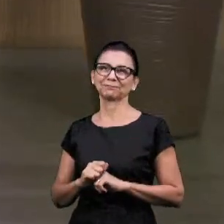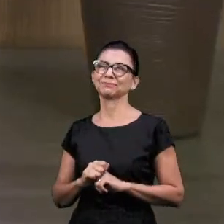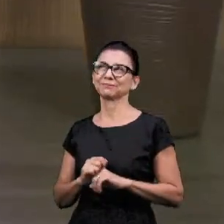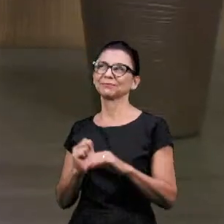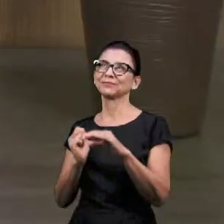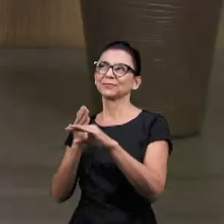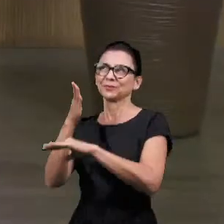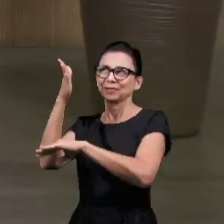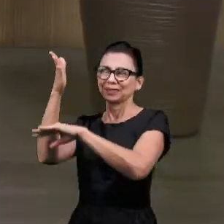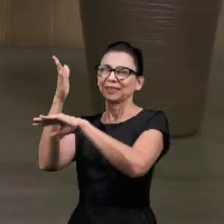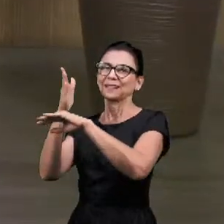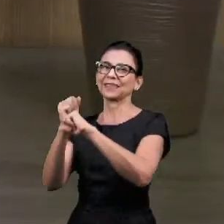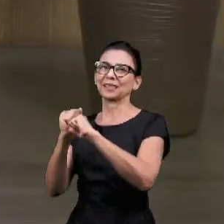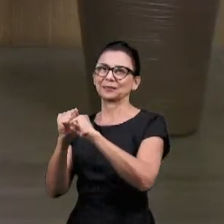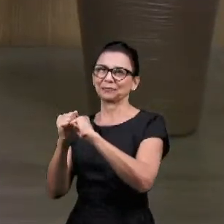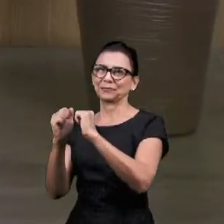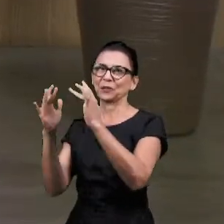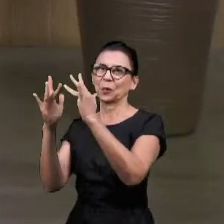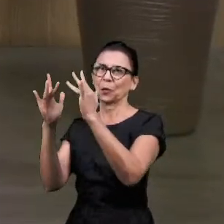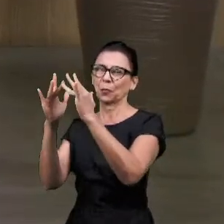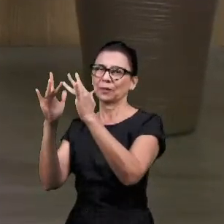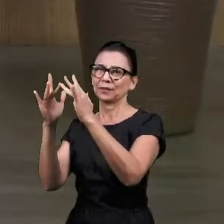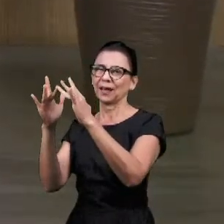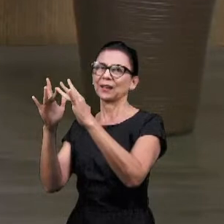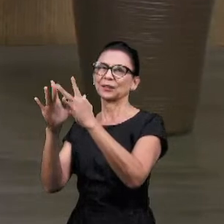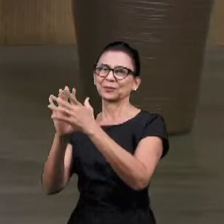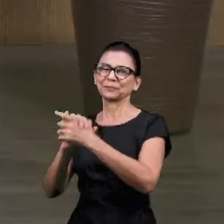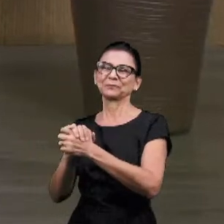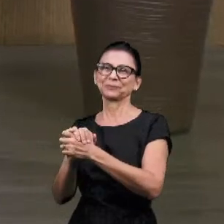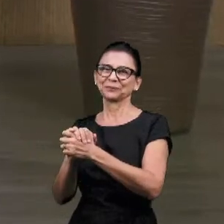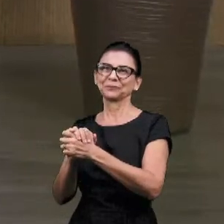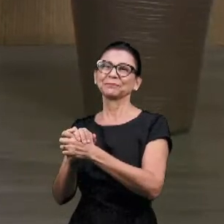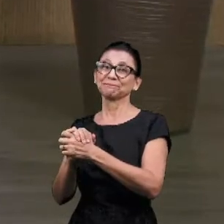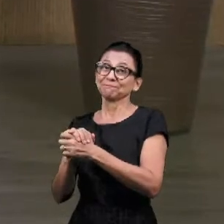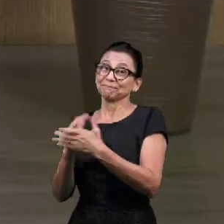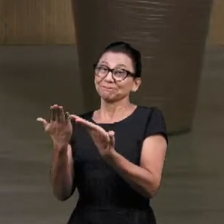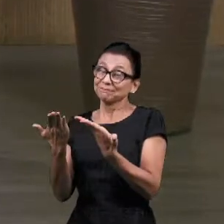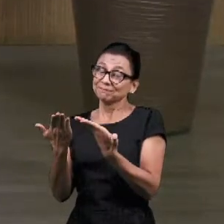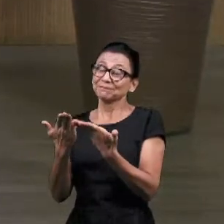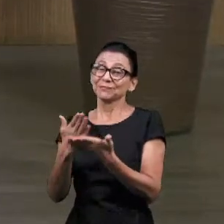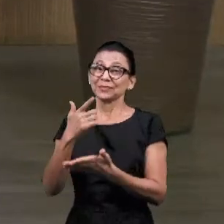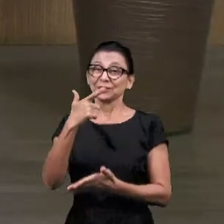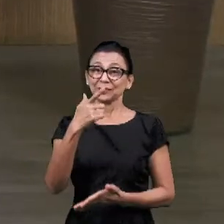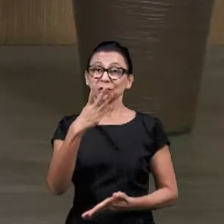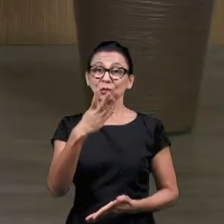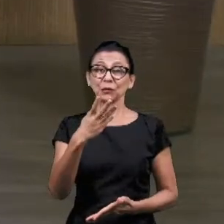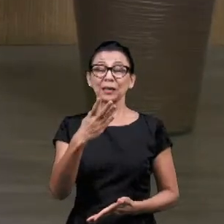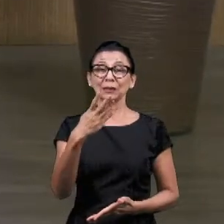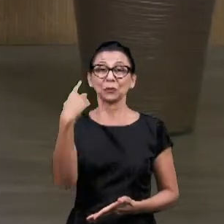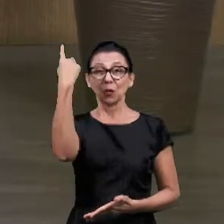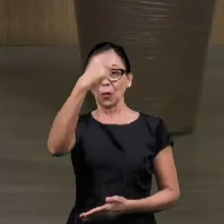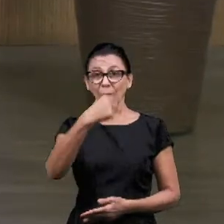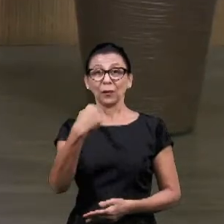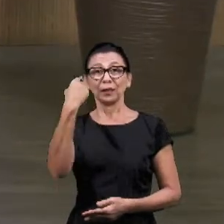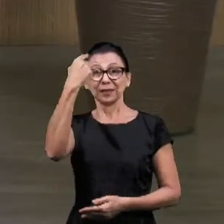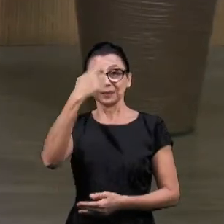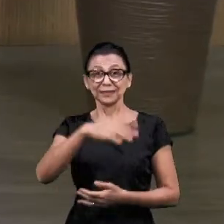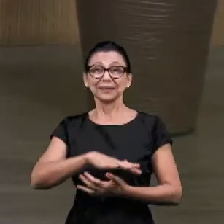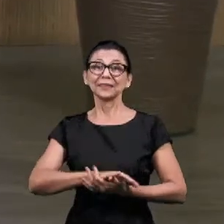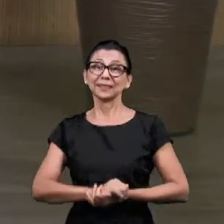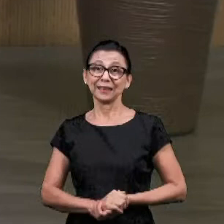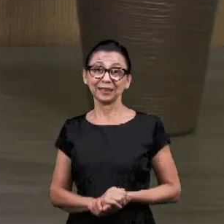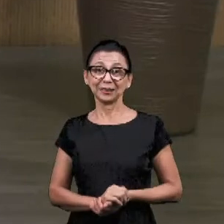Está disponível, se faz propício. 24 horas. Que coisa maravilhosa. Diz a palavra que o guarda de Israel não tosquenejará.